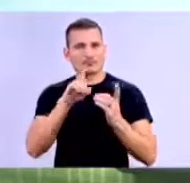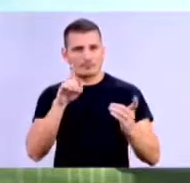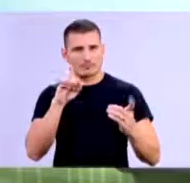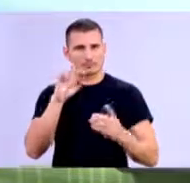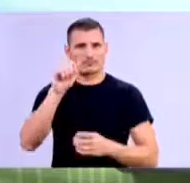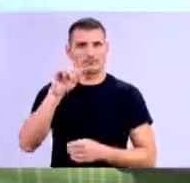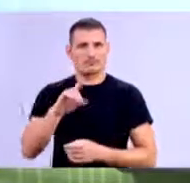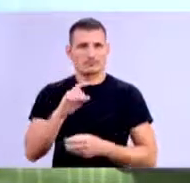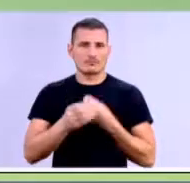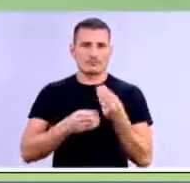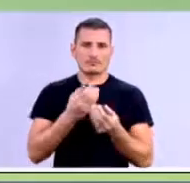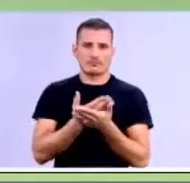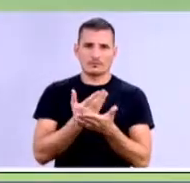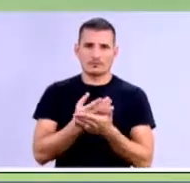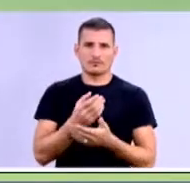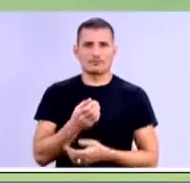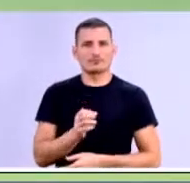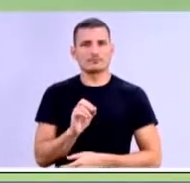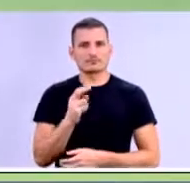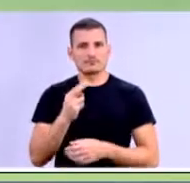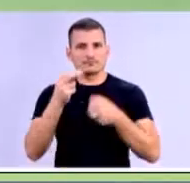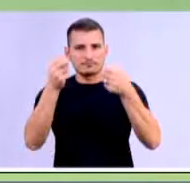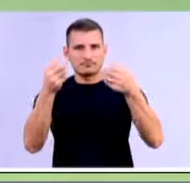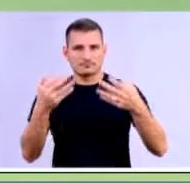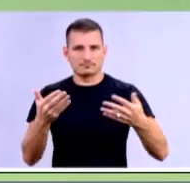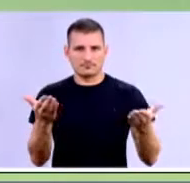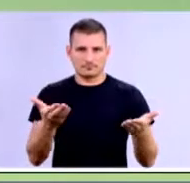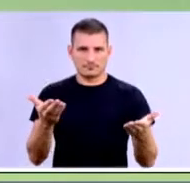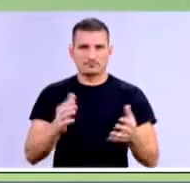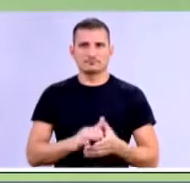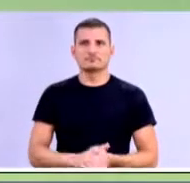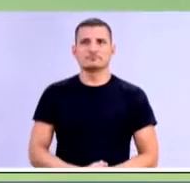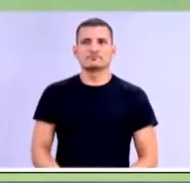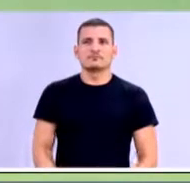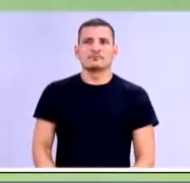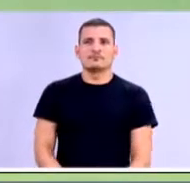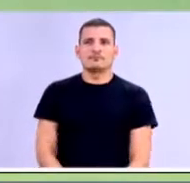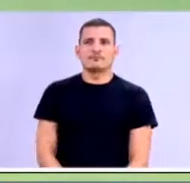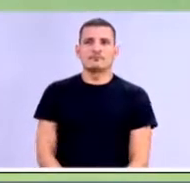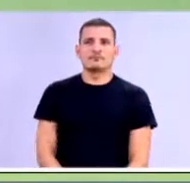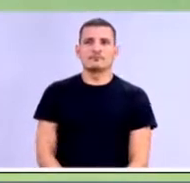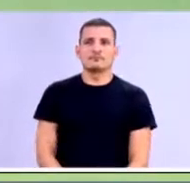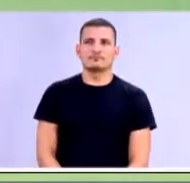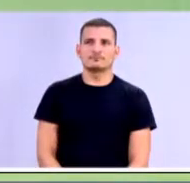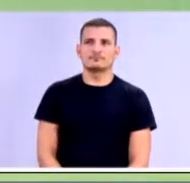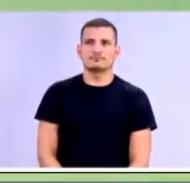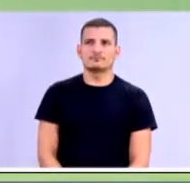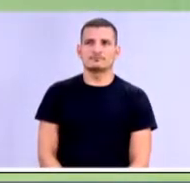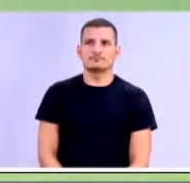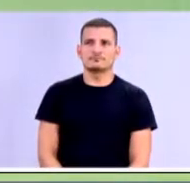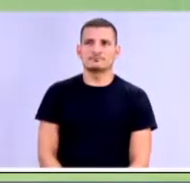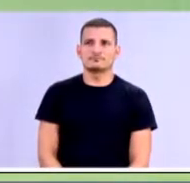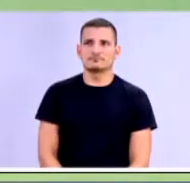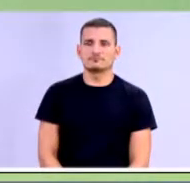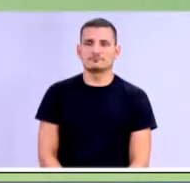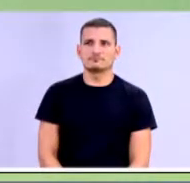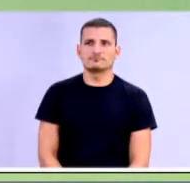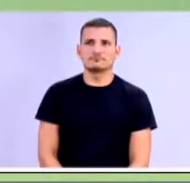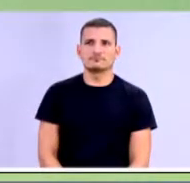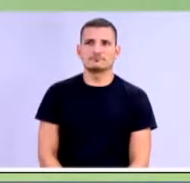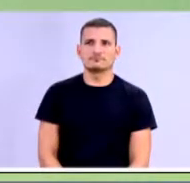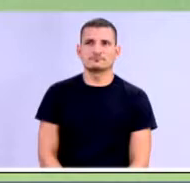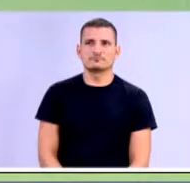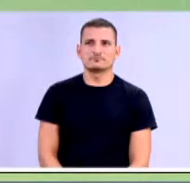estudar? Vou te explicar aqui em poucas palavras como estudar no ensino à distância. Olha